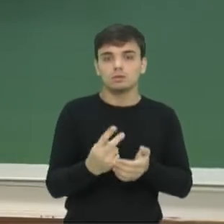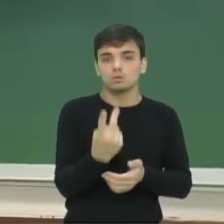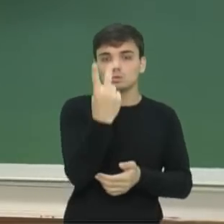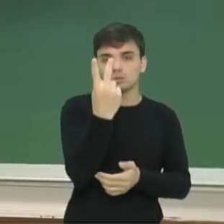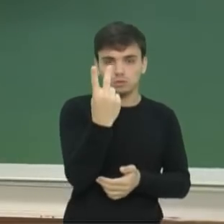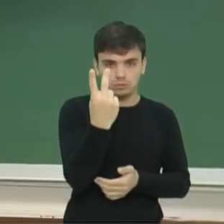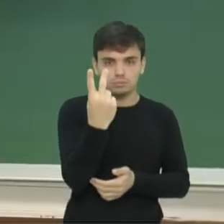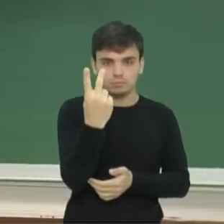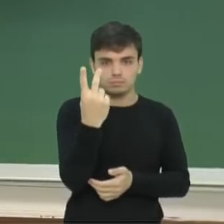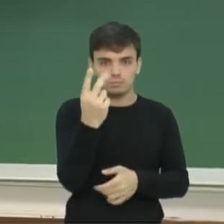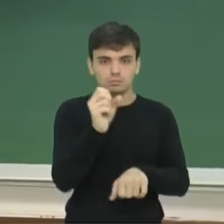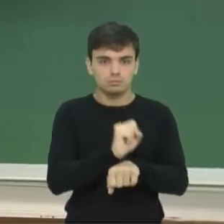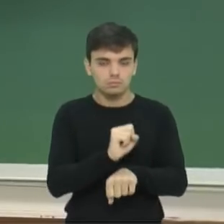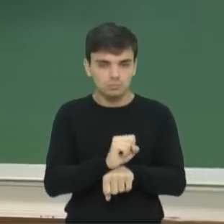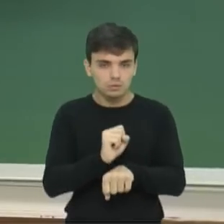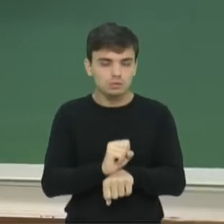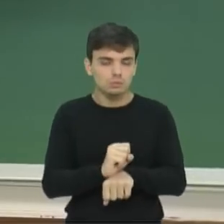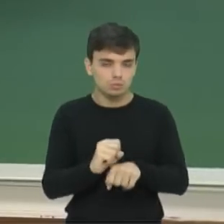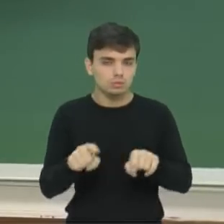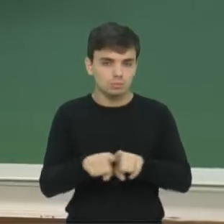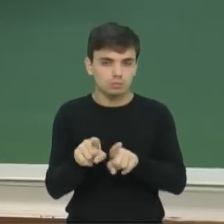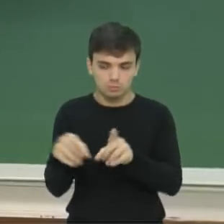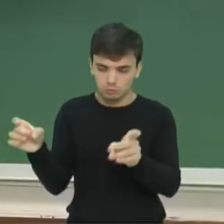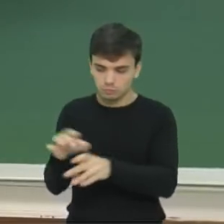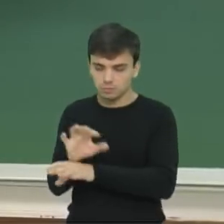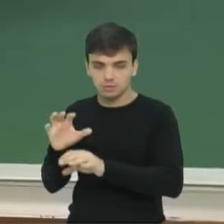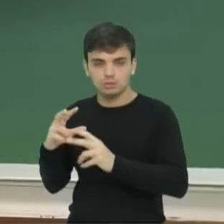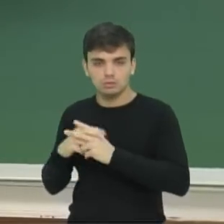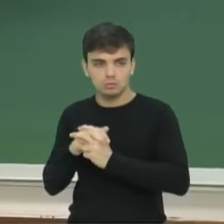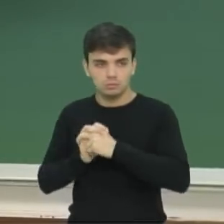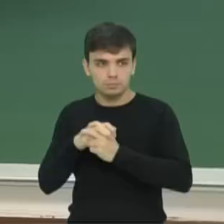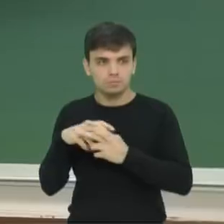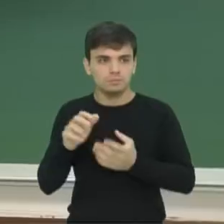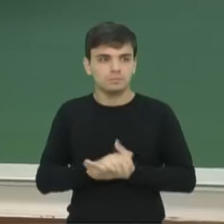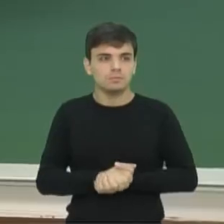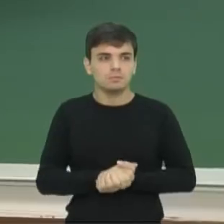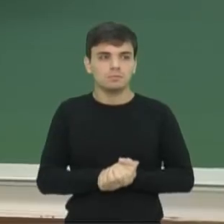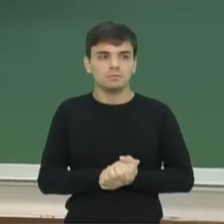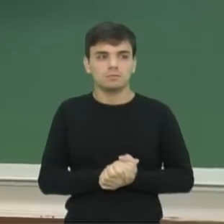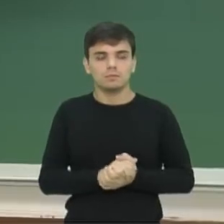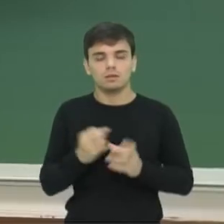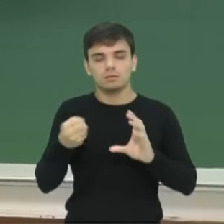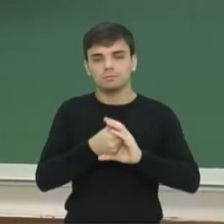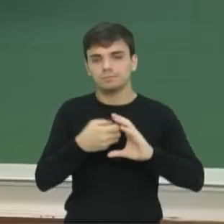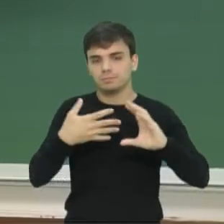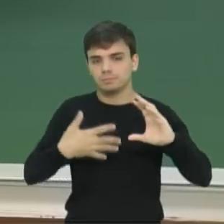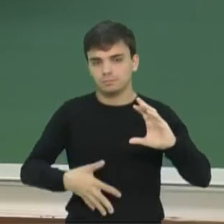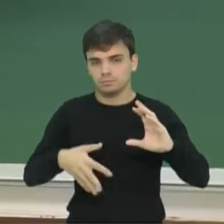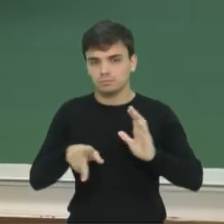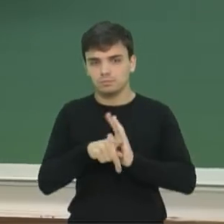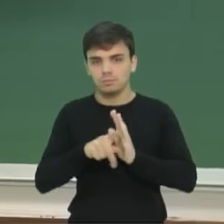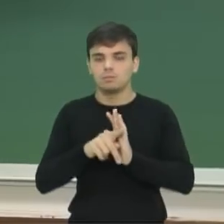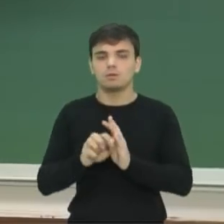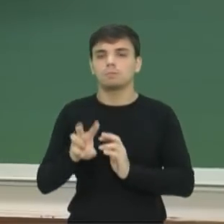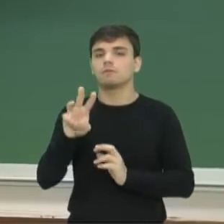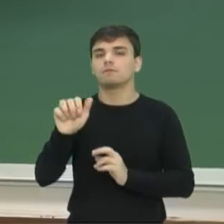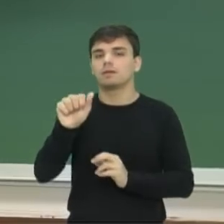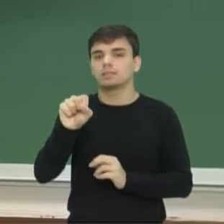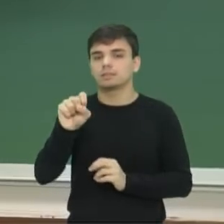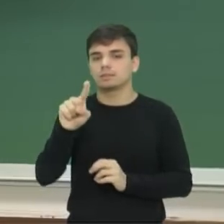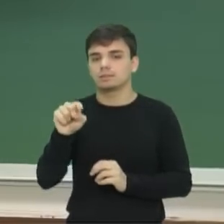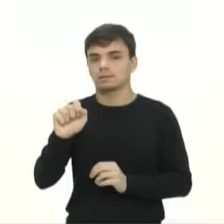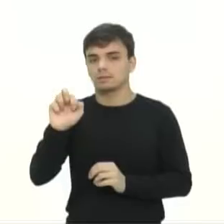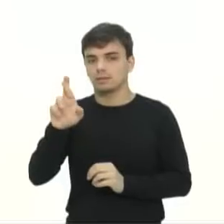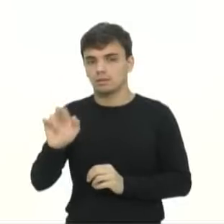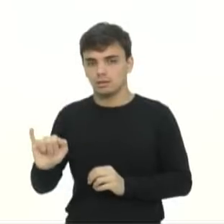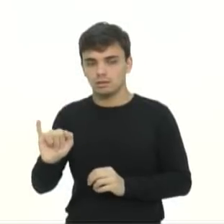ippon, a luta encerra ali. Para caracterizar um vazare, então, se ele não obedece a esses critérios aqui do